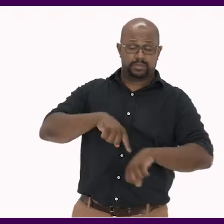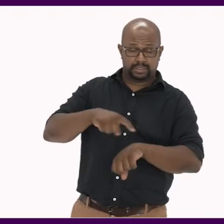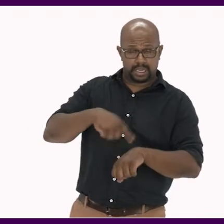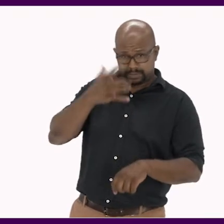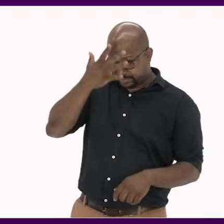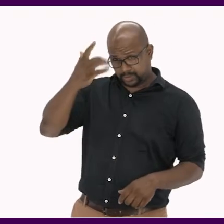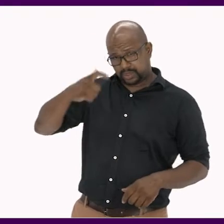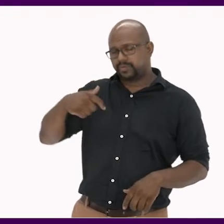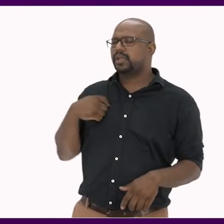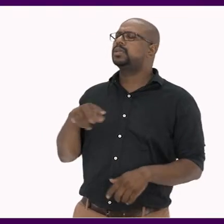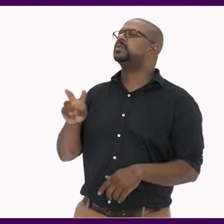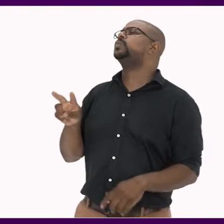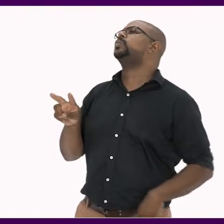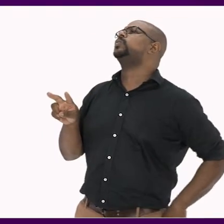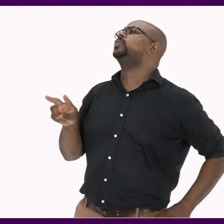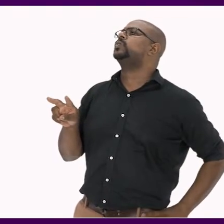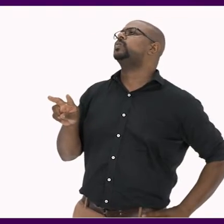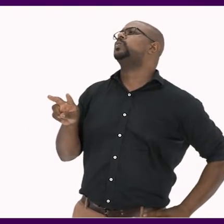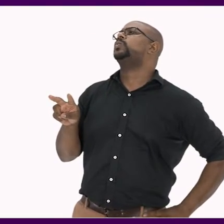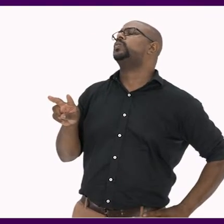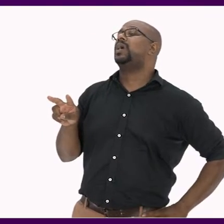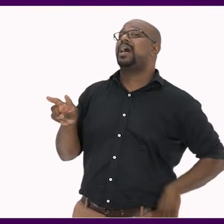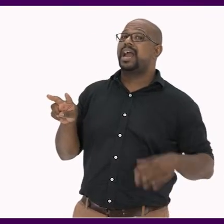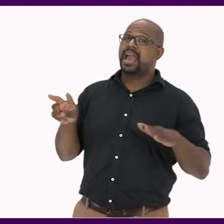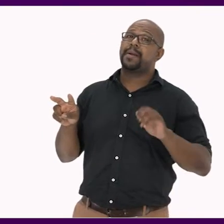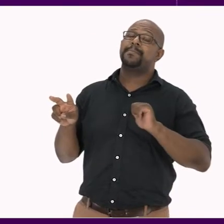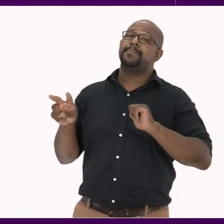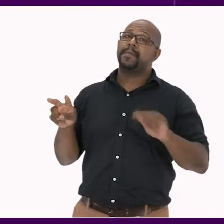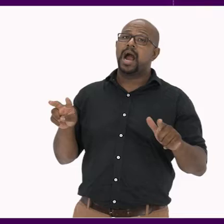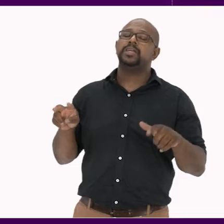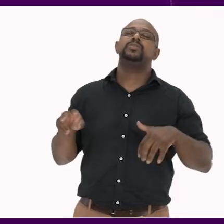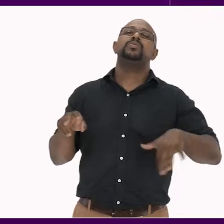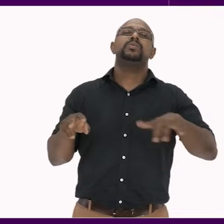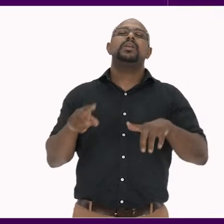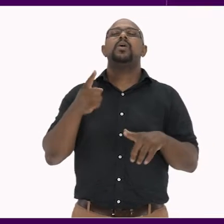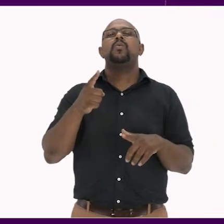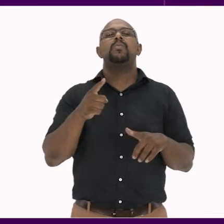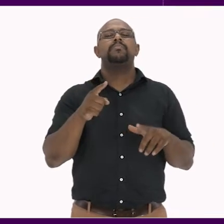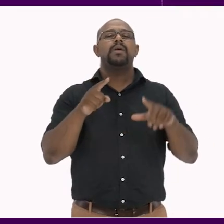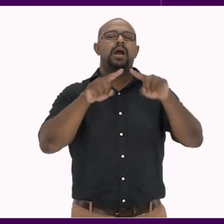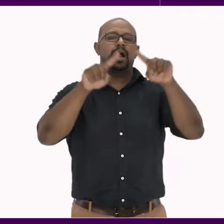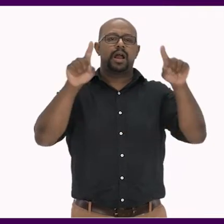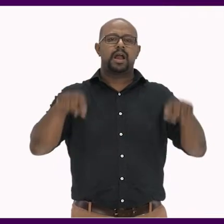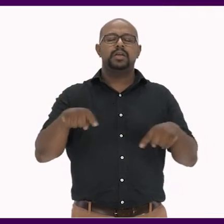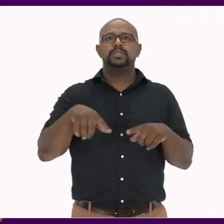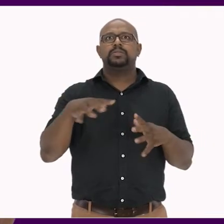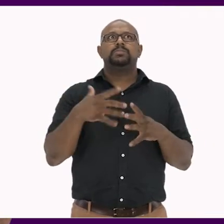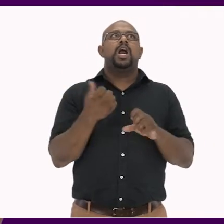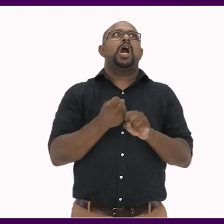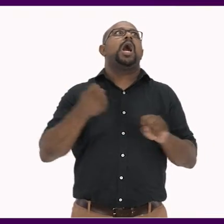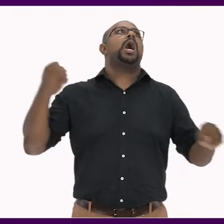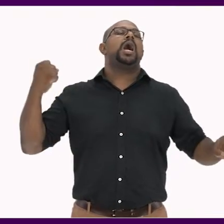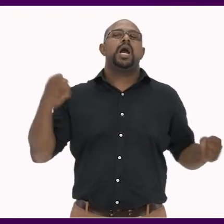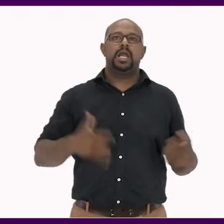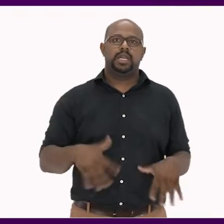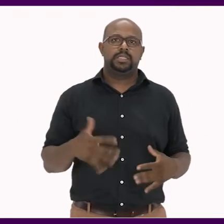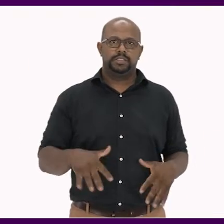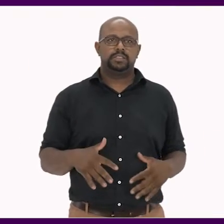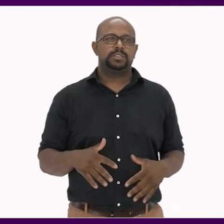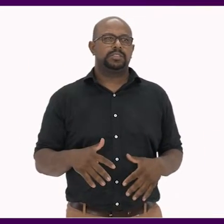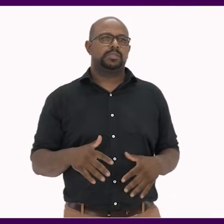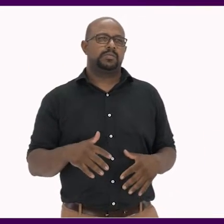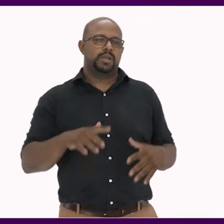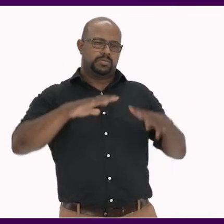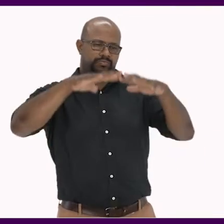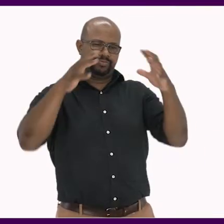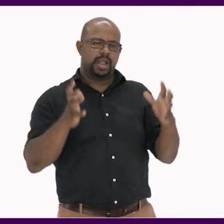que as pessoas levam parado em frente a essa parede é maior do que talvez uma obra de dimensões muito grandes, né? Uma obra